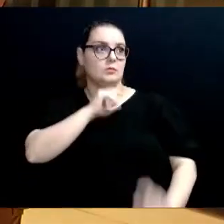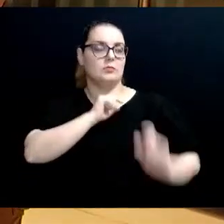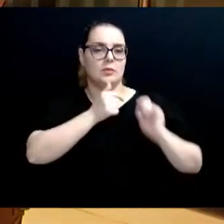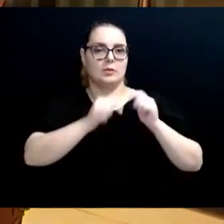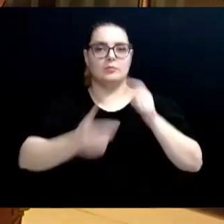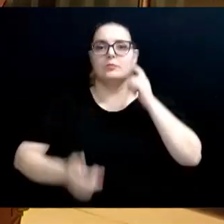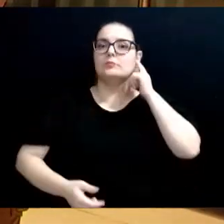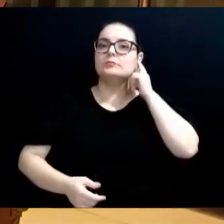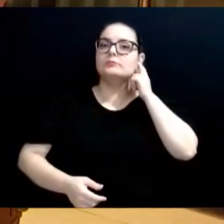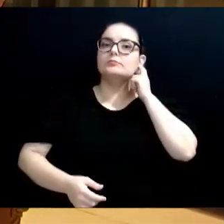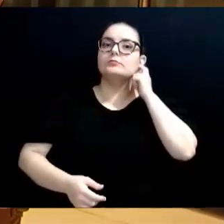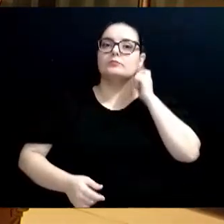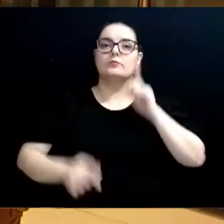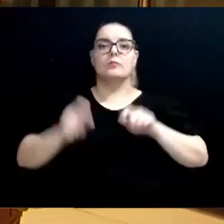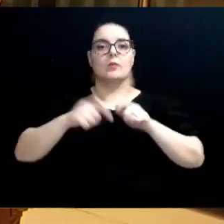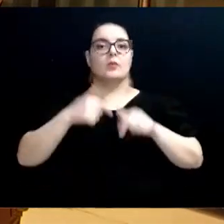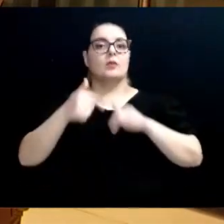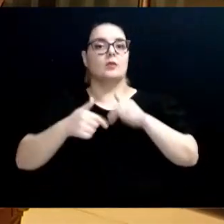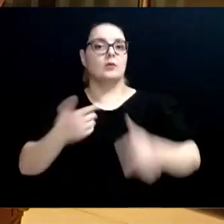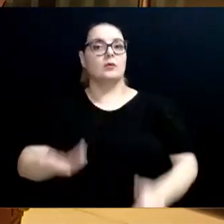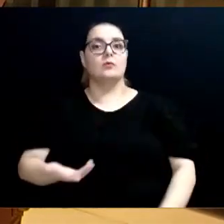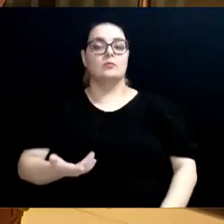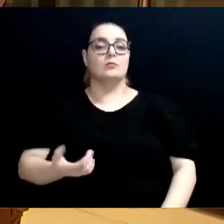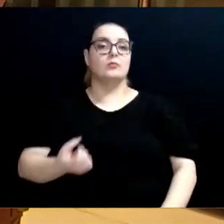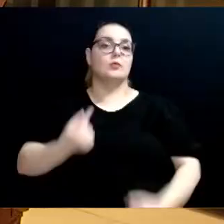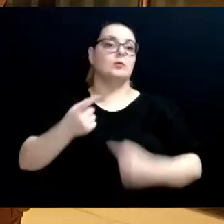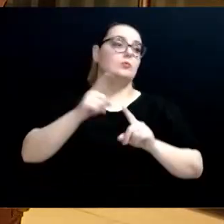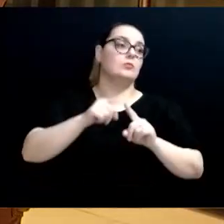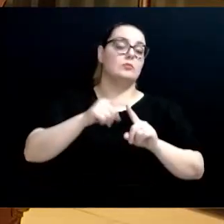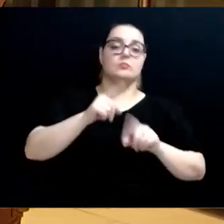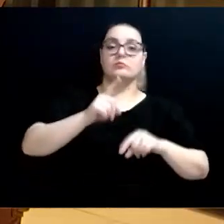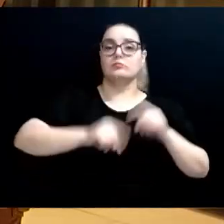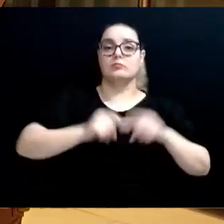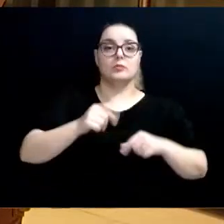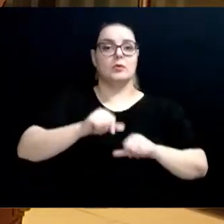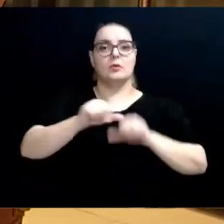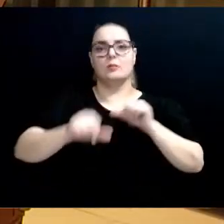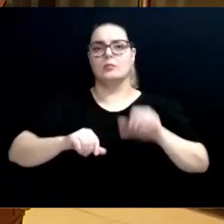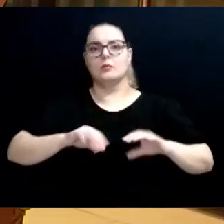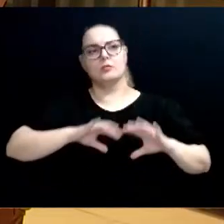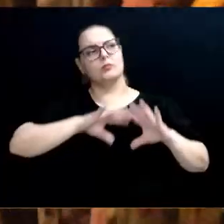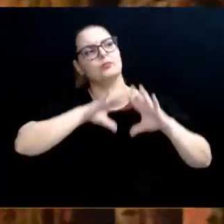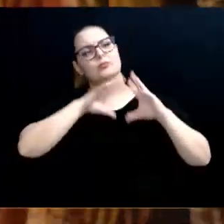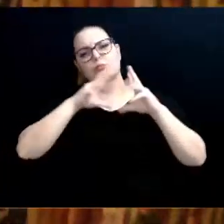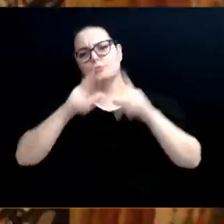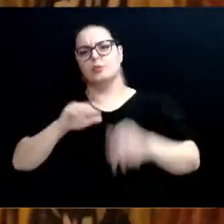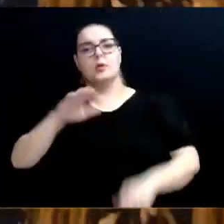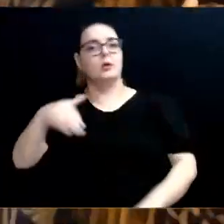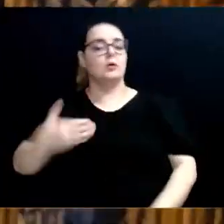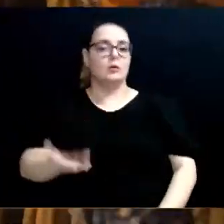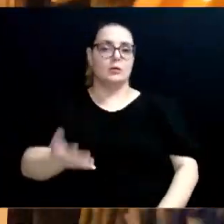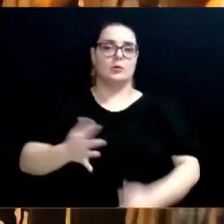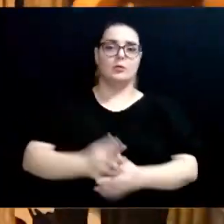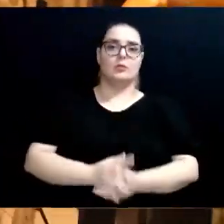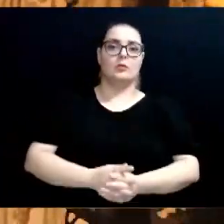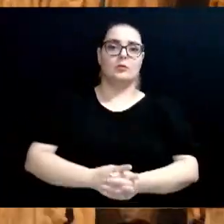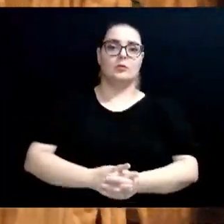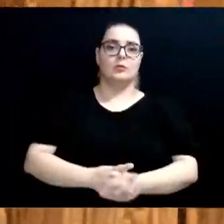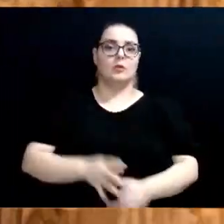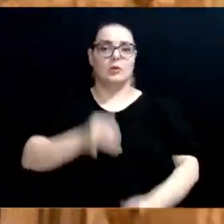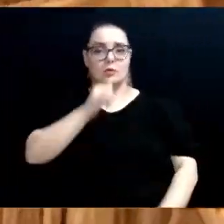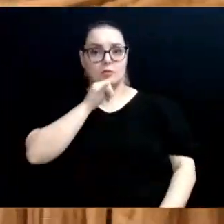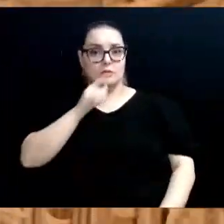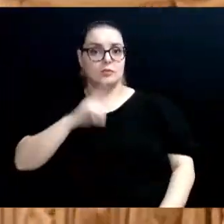informações que o próprio cliente dão para eles. A gente tem exemplos clássicos, né, de pessoas que trabalhavam com um certo tipo de produto e de